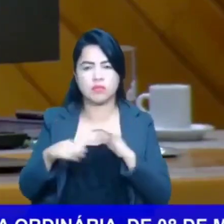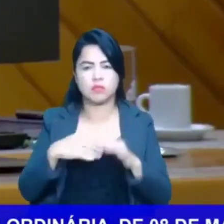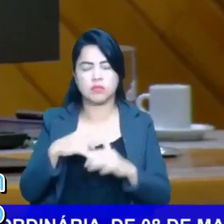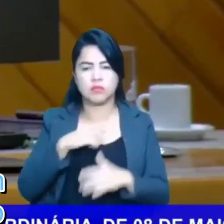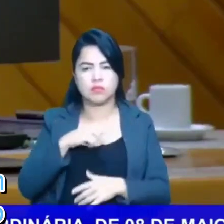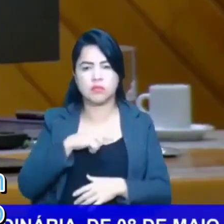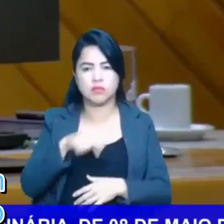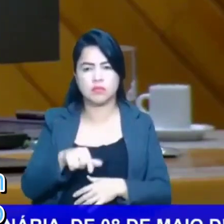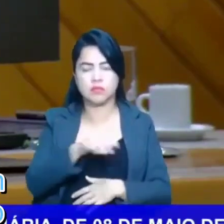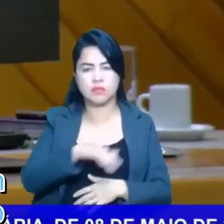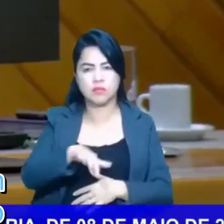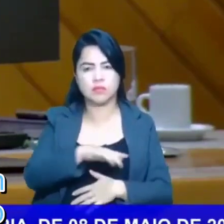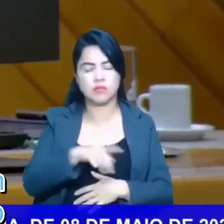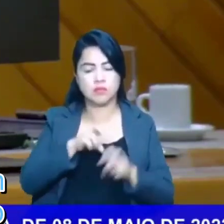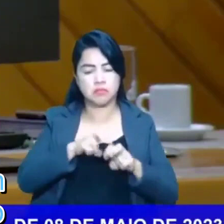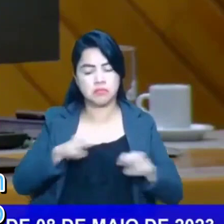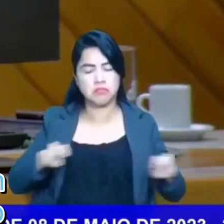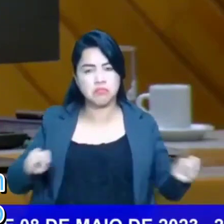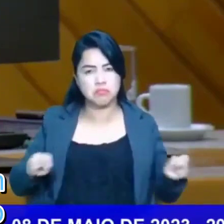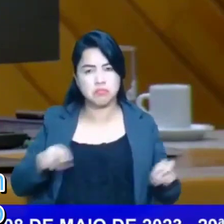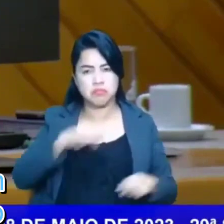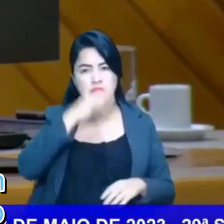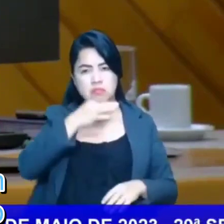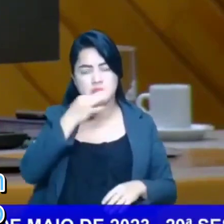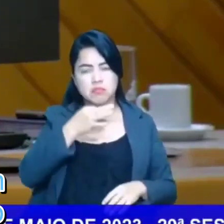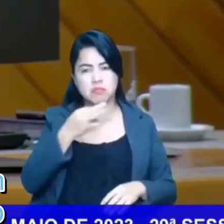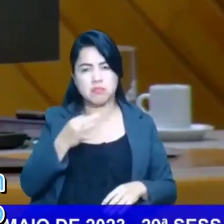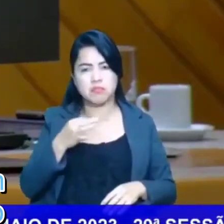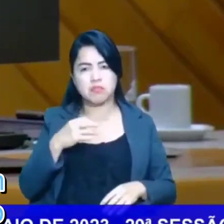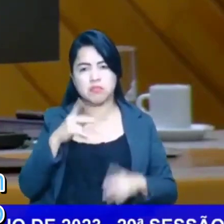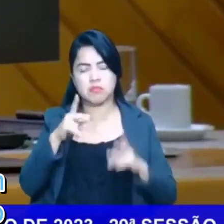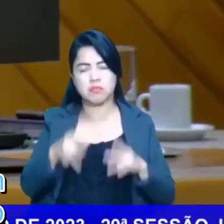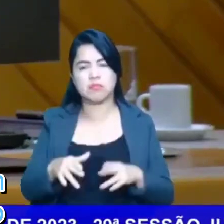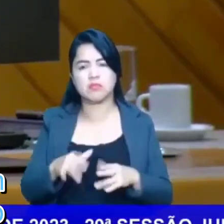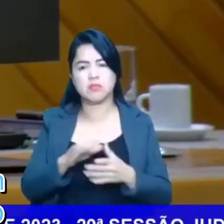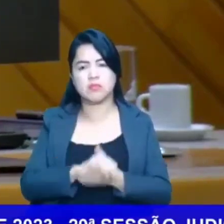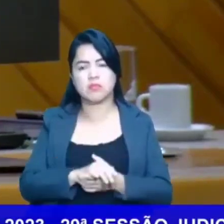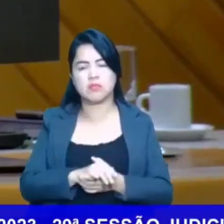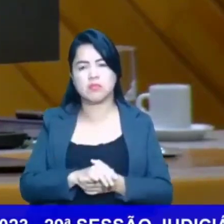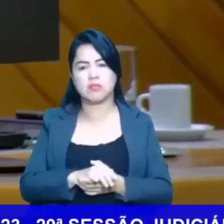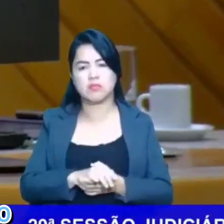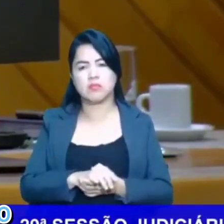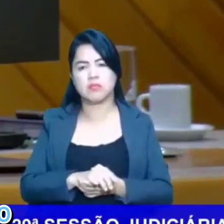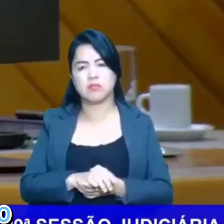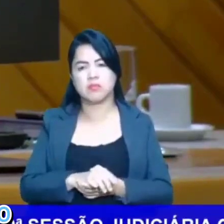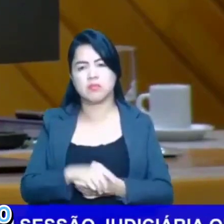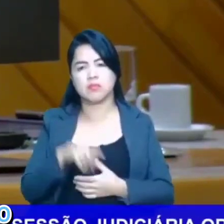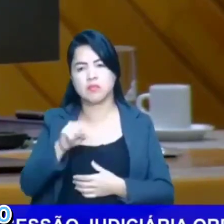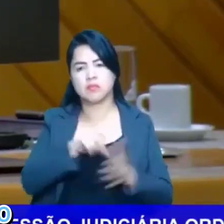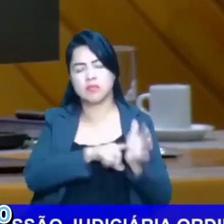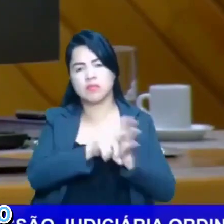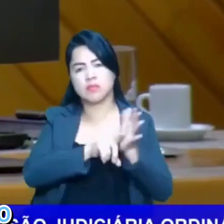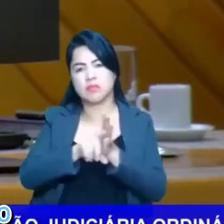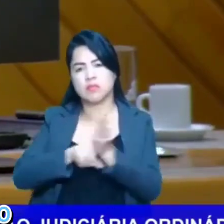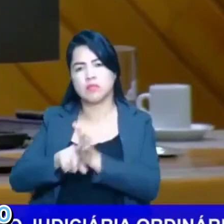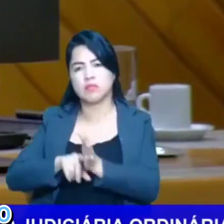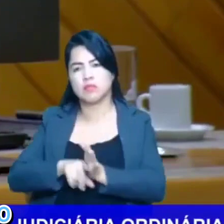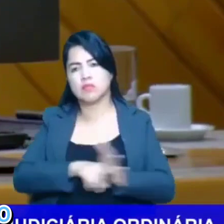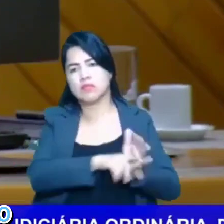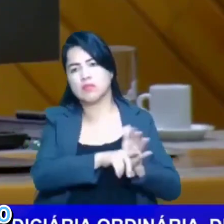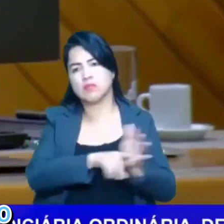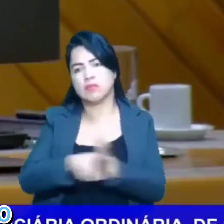obstante, acerca da matéria, essa Corte tem posicionamento consolidado no mesmo sentido de que o exame da prestação de